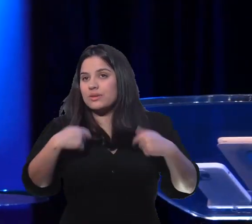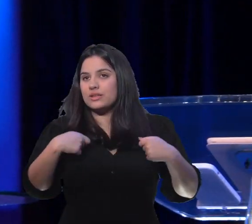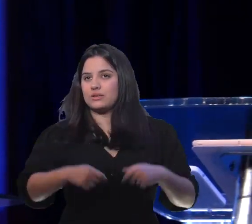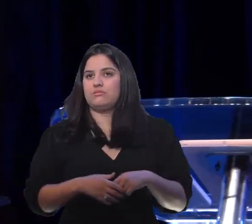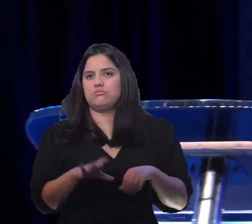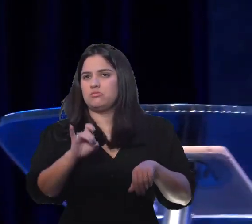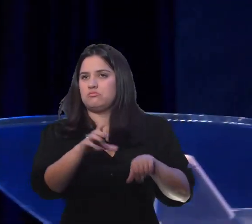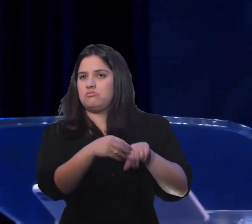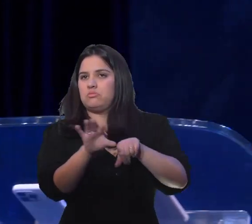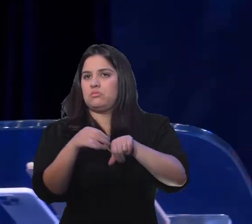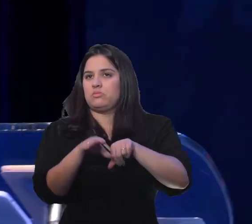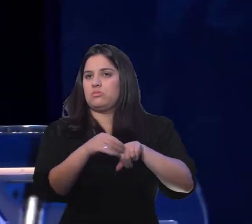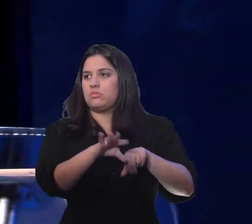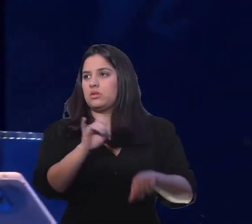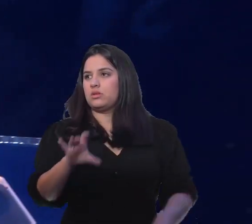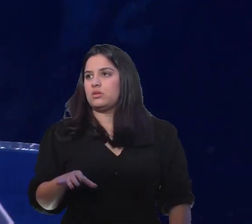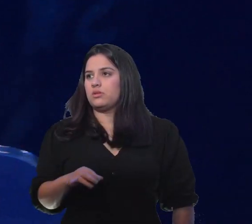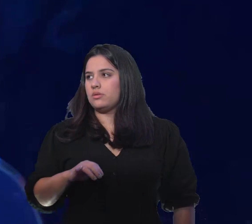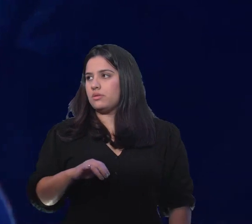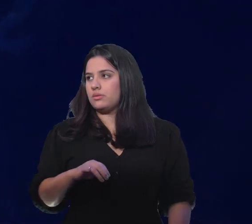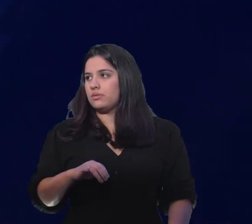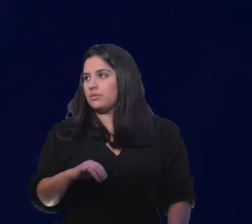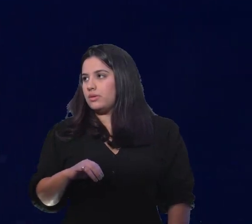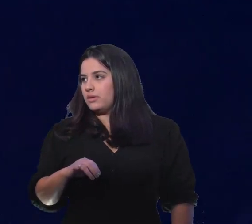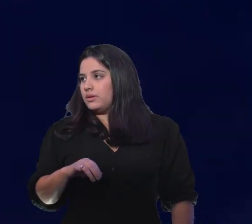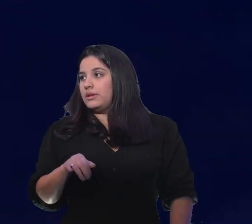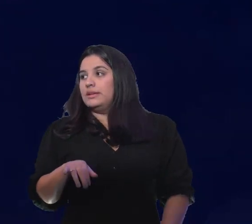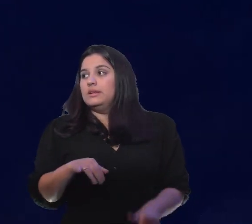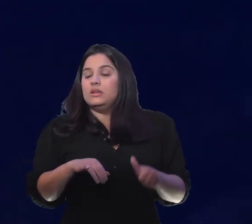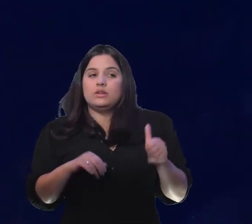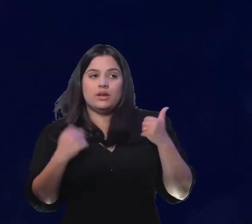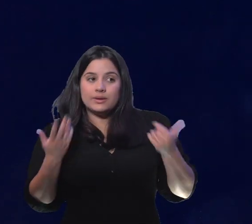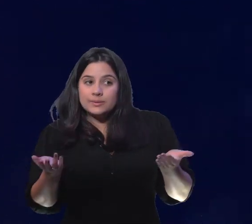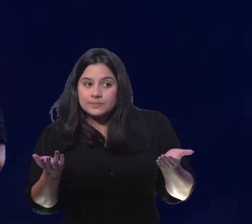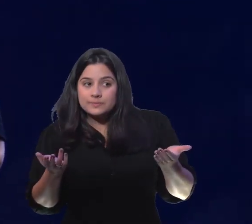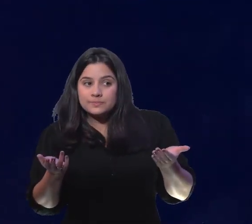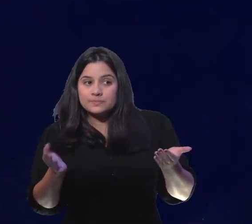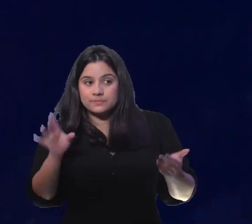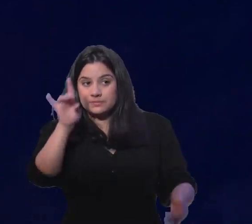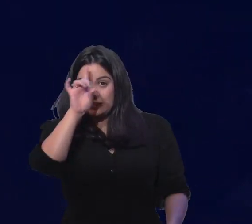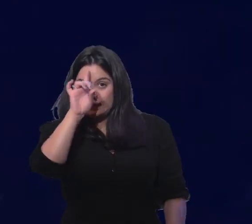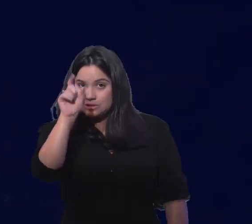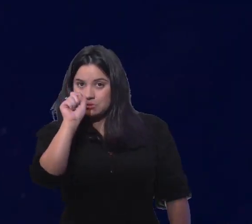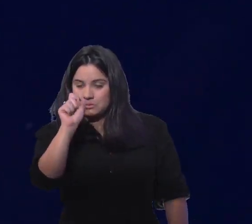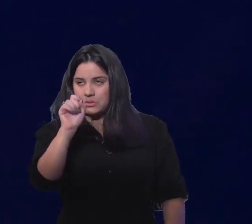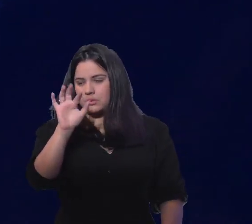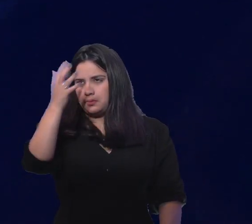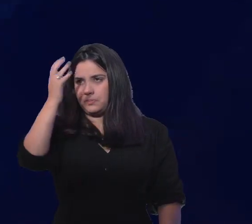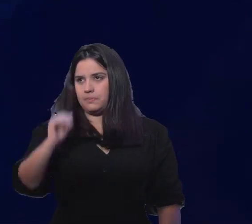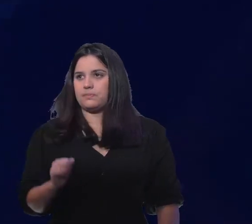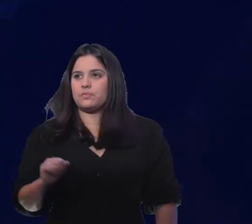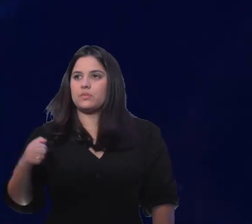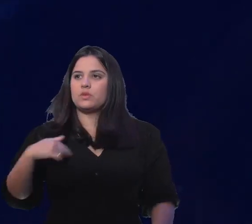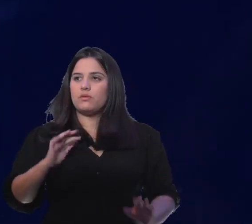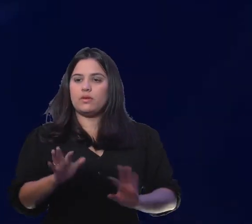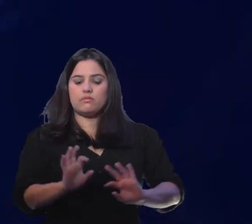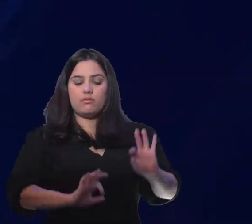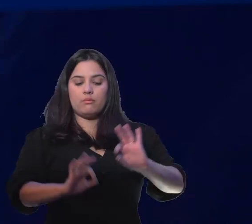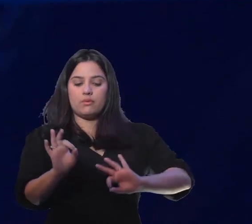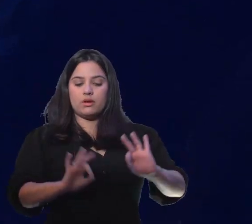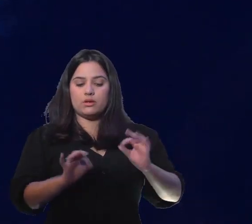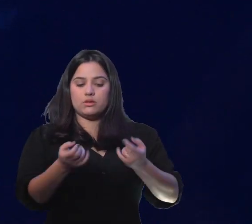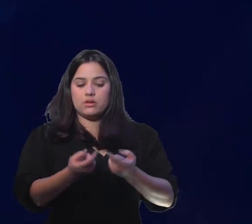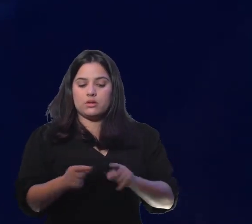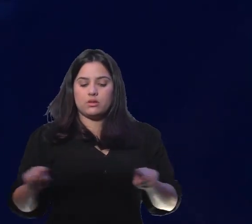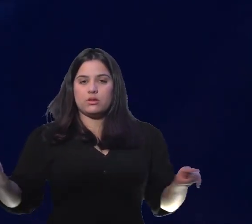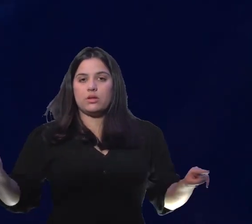aí. Tem que ficar fazendo para vocês. E aí, nesse dia, então... A gente estava planejando um churrasco para